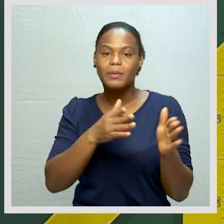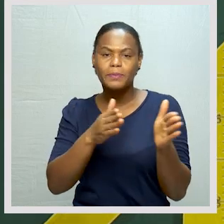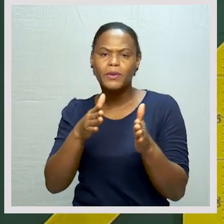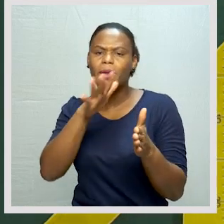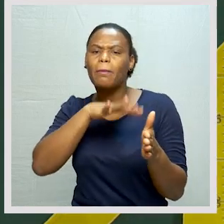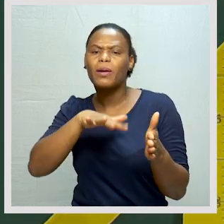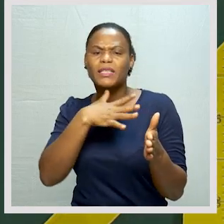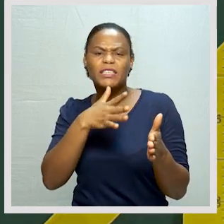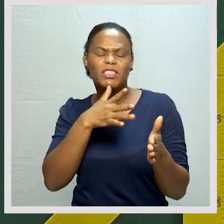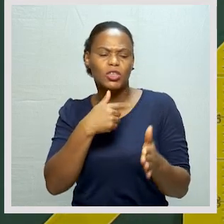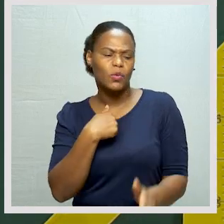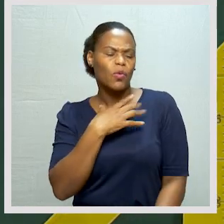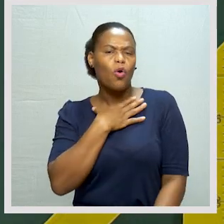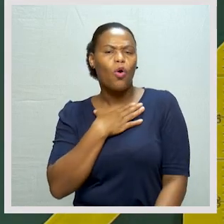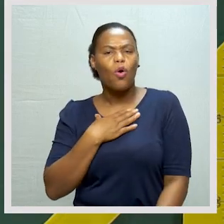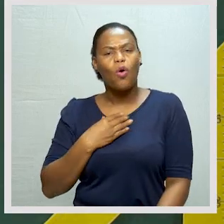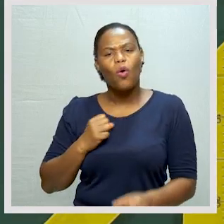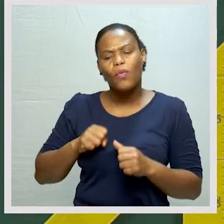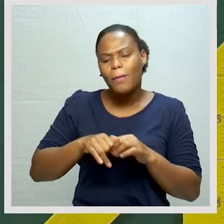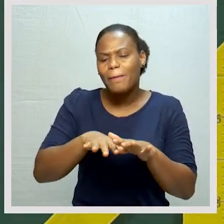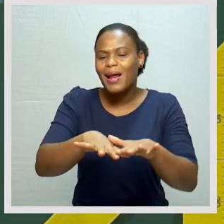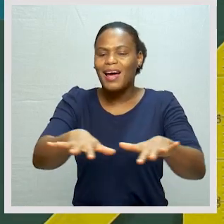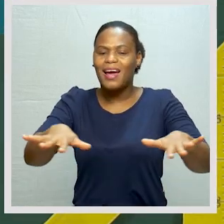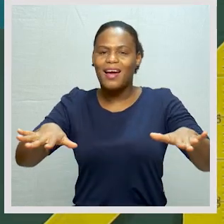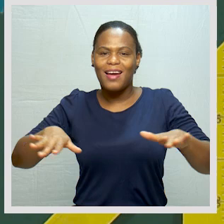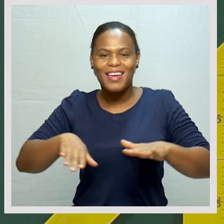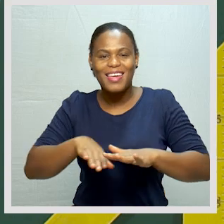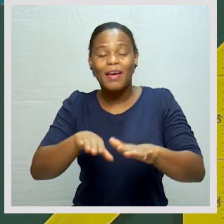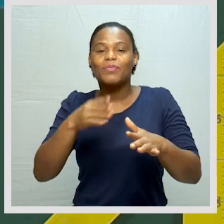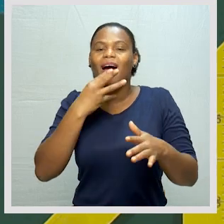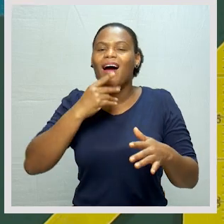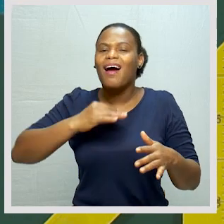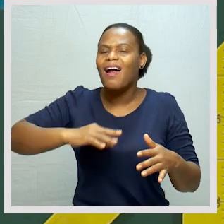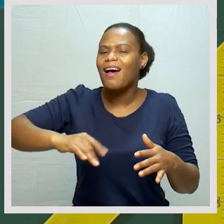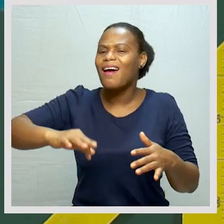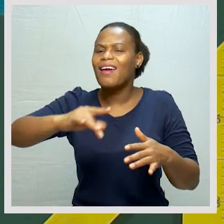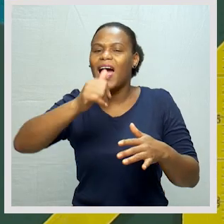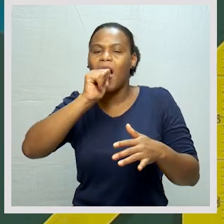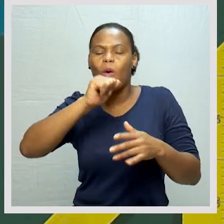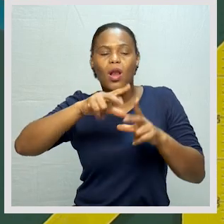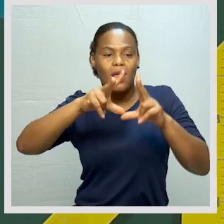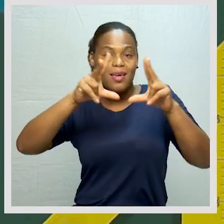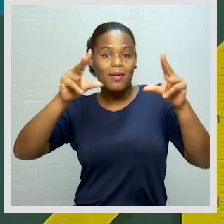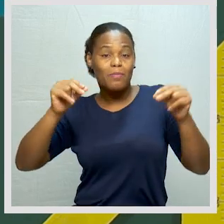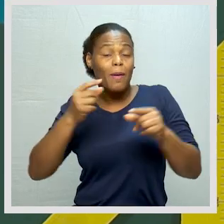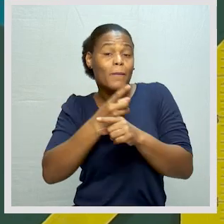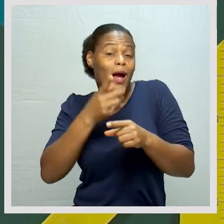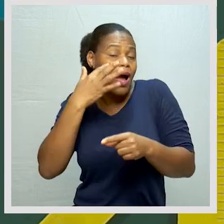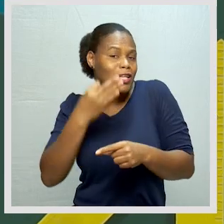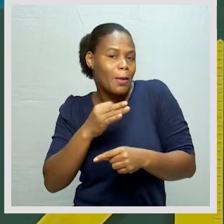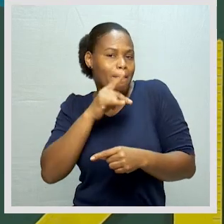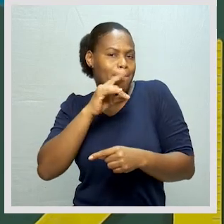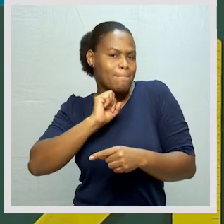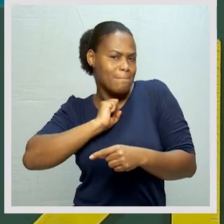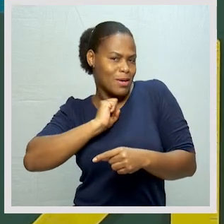parte onde ele diz assim, eu gosto da praia quando ela tem areia e as águas limpas, pois assim